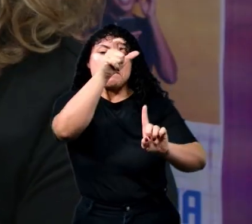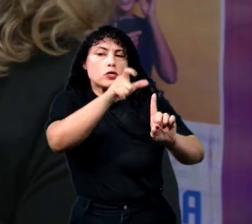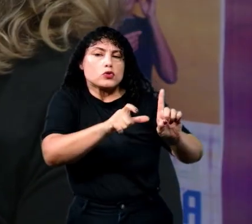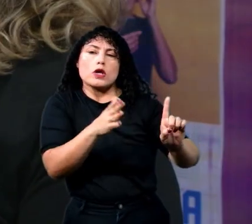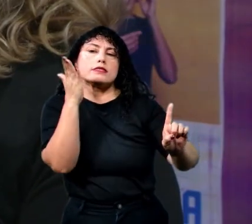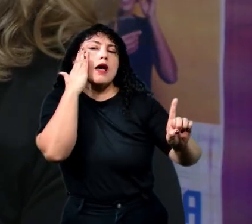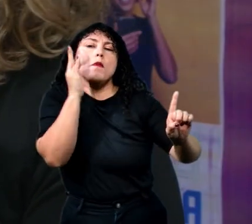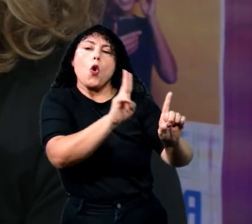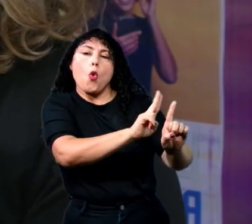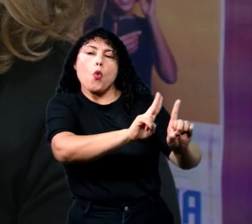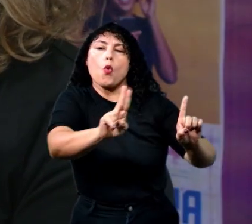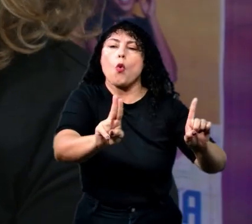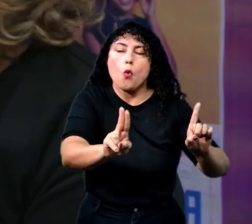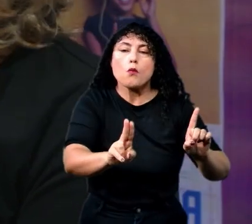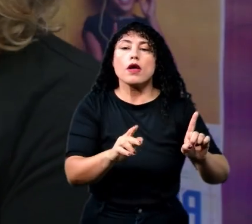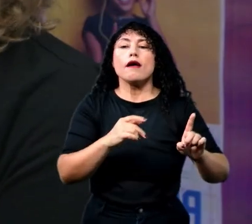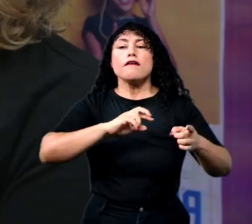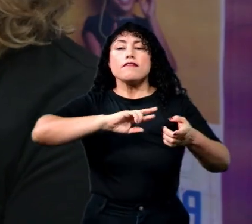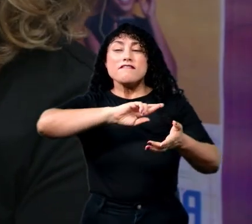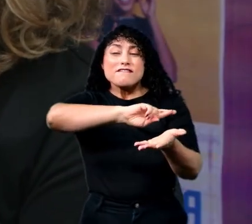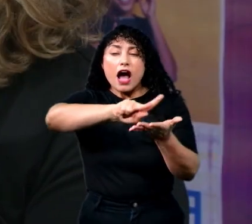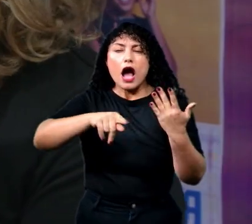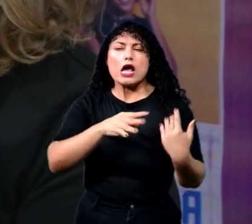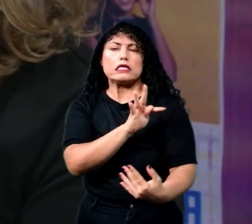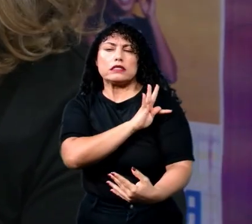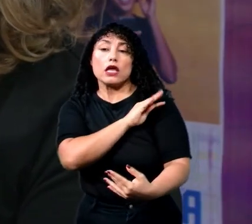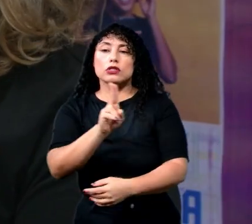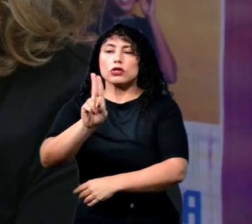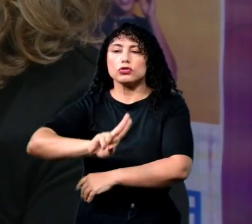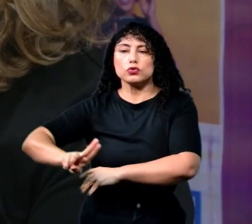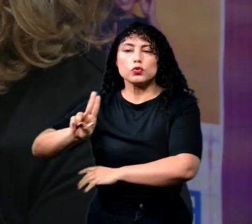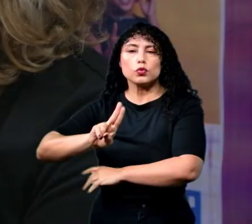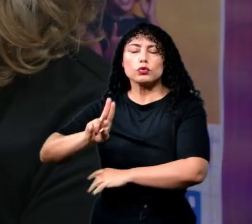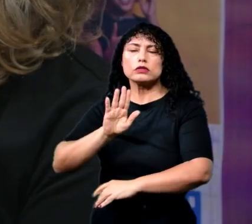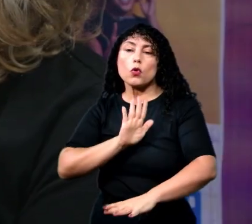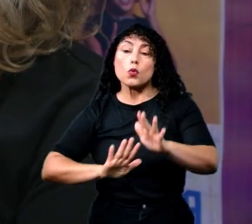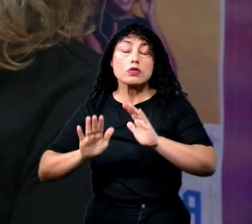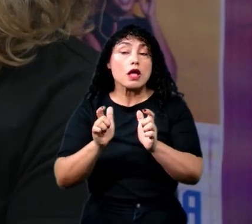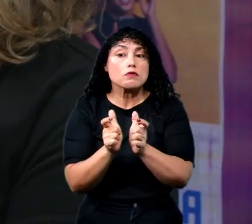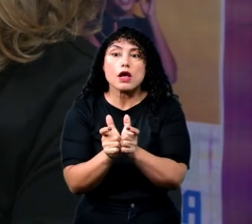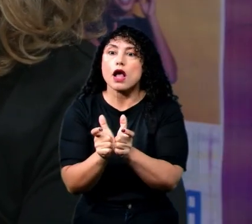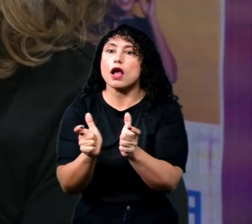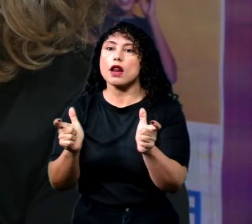Então, há várias técnicas que a gente utiliza para isso, né? Tem um cuidado bem grande.